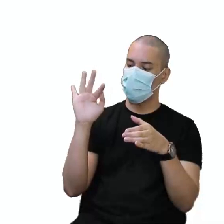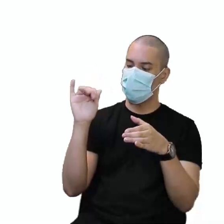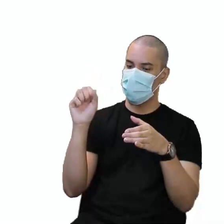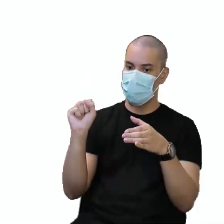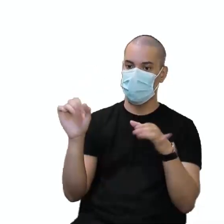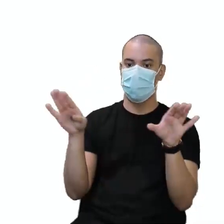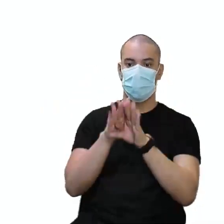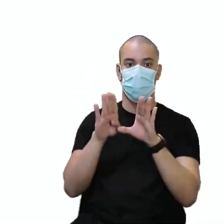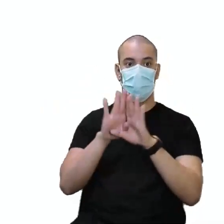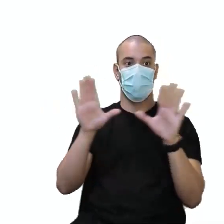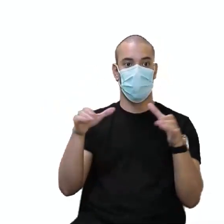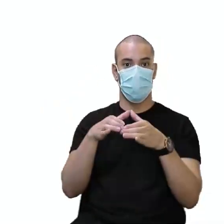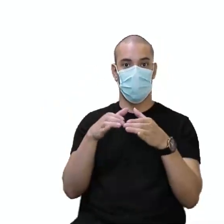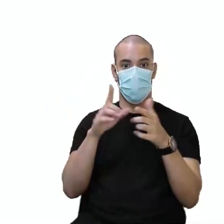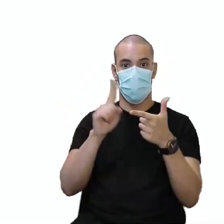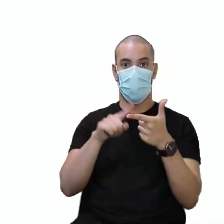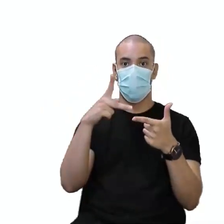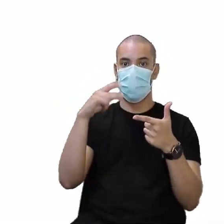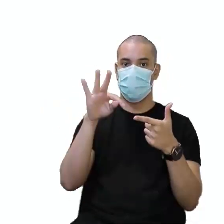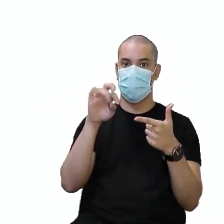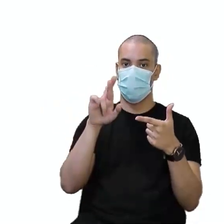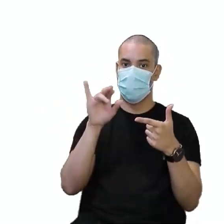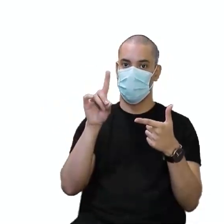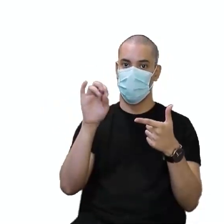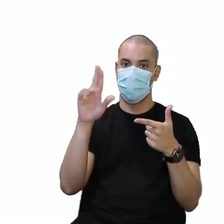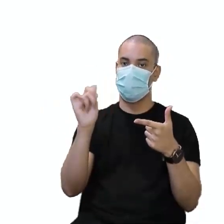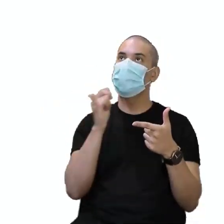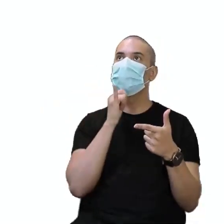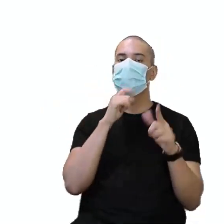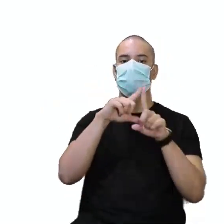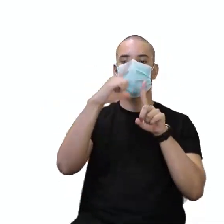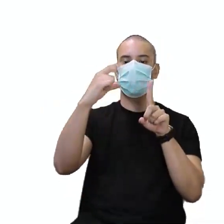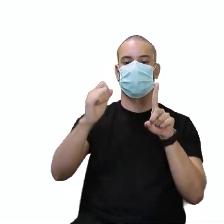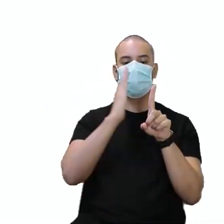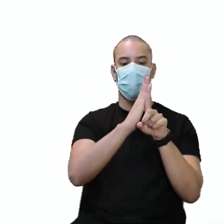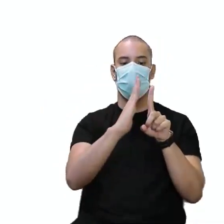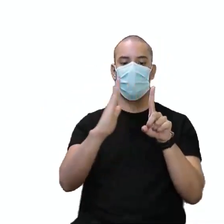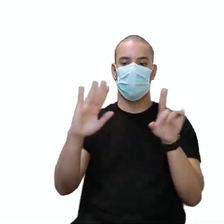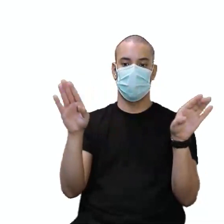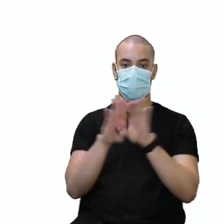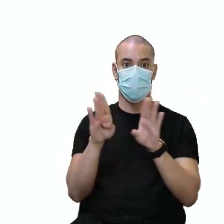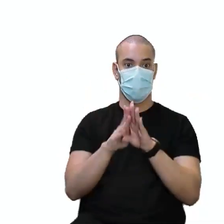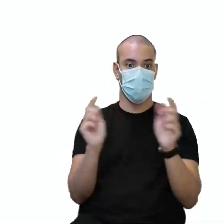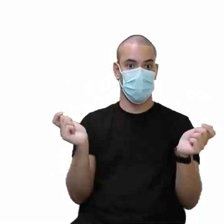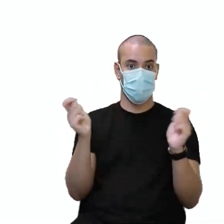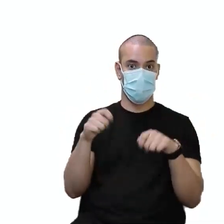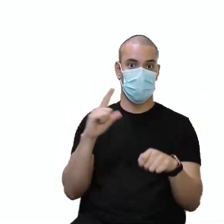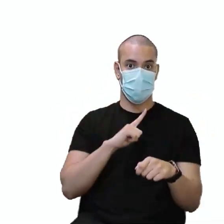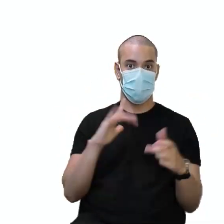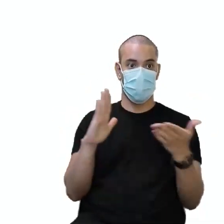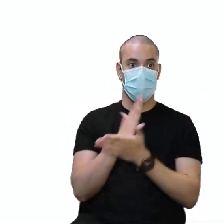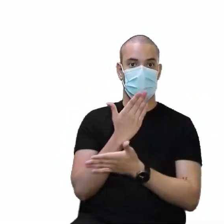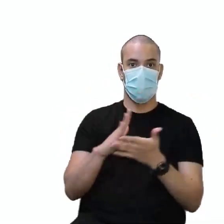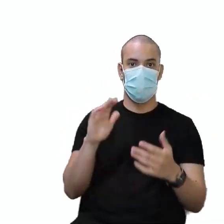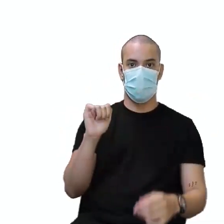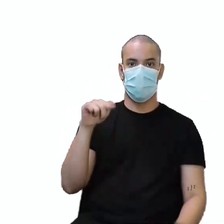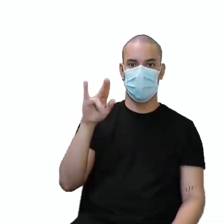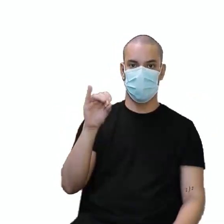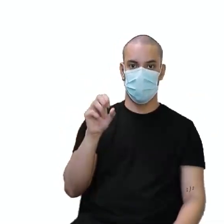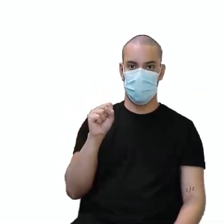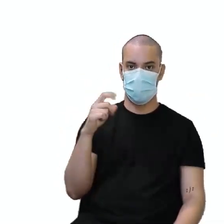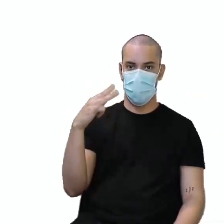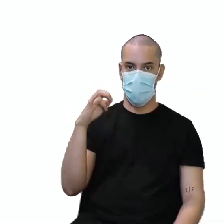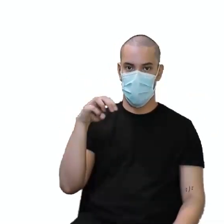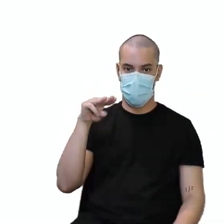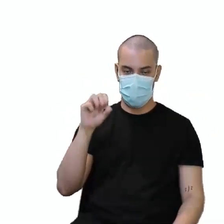podem ter do grupo das pteridófitas, como as samambaias, podem ter algumas angiospermas, podem